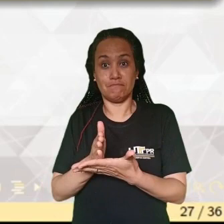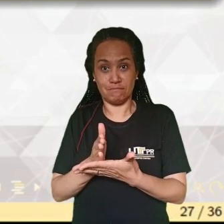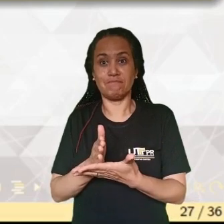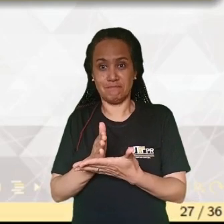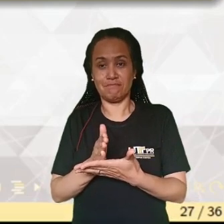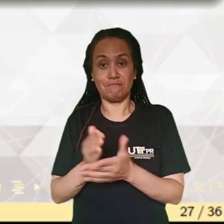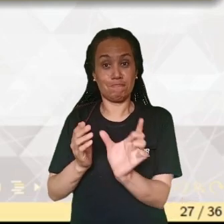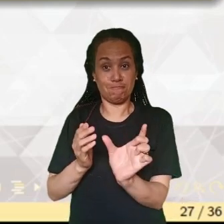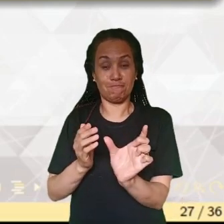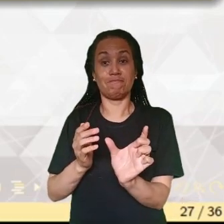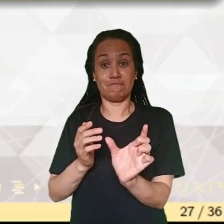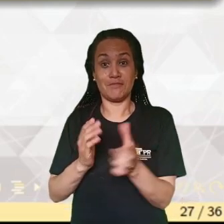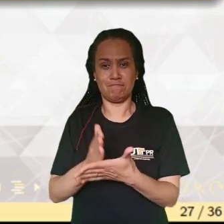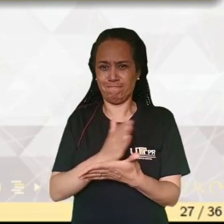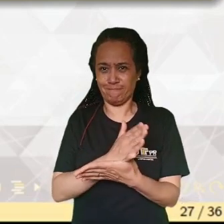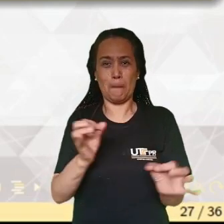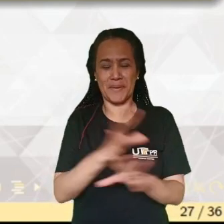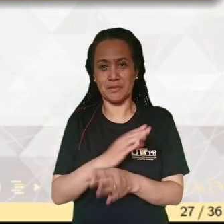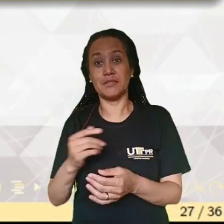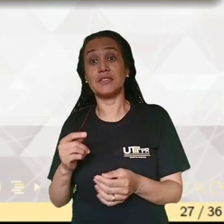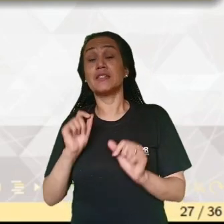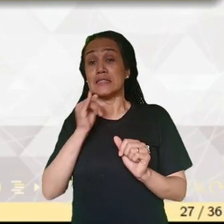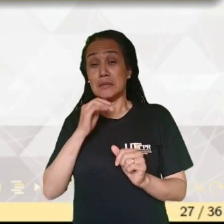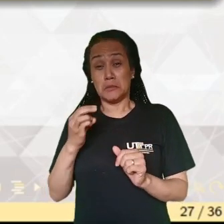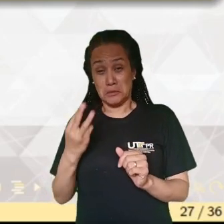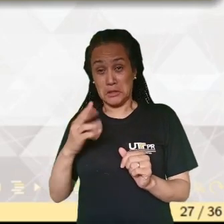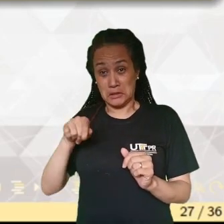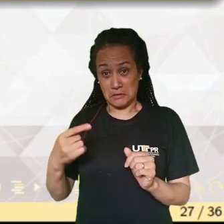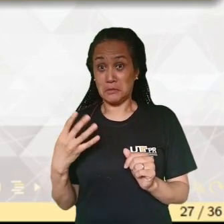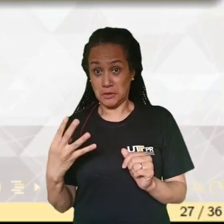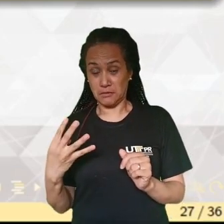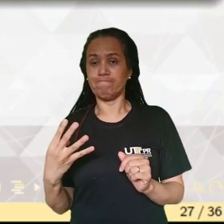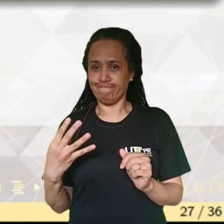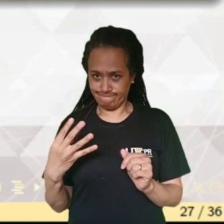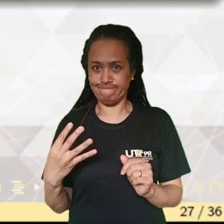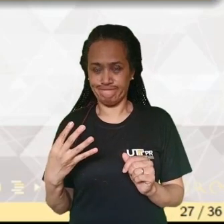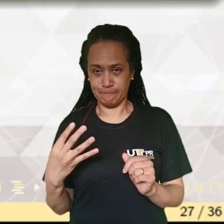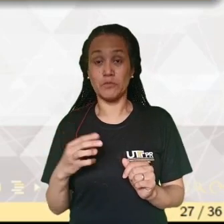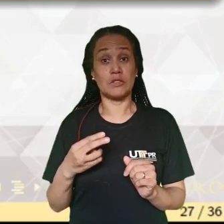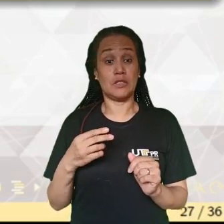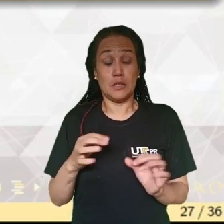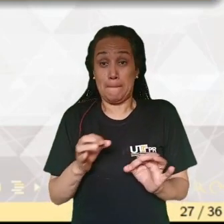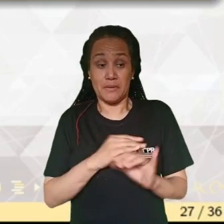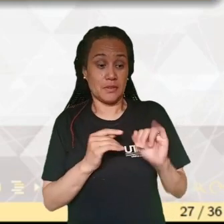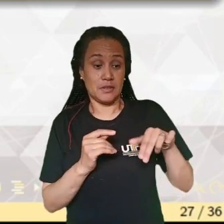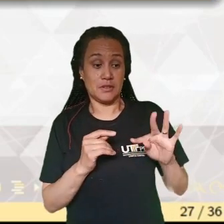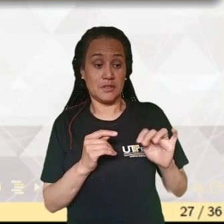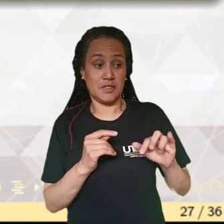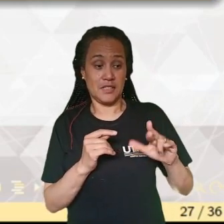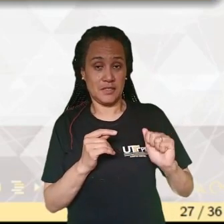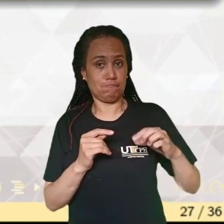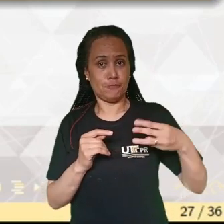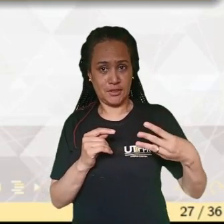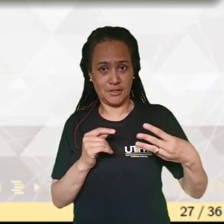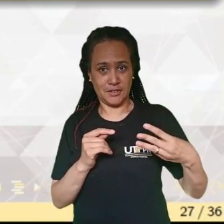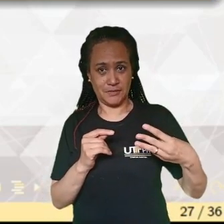Por exemplo, se desse 13,4, parte inteira, 3, 0,4, parte decimal. Mas se eu